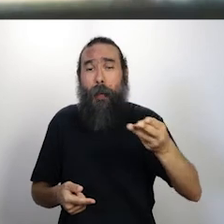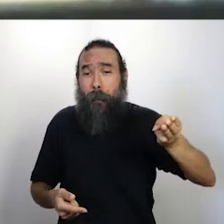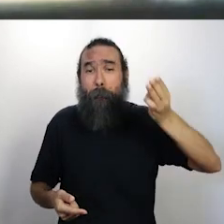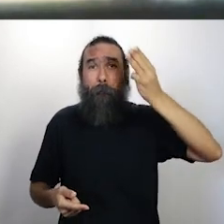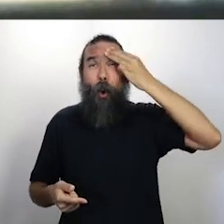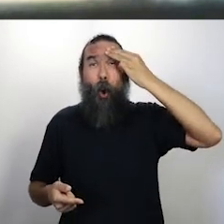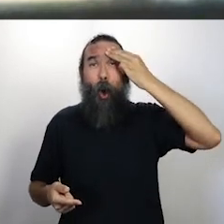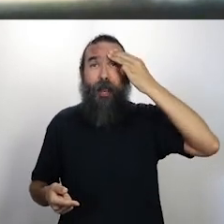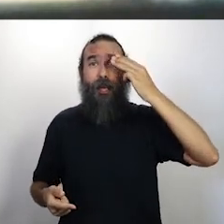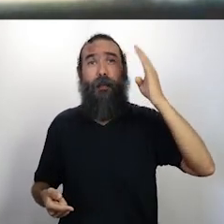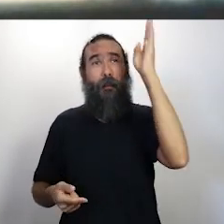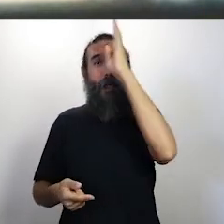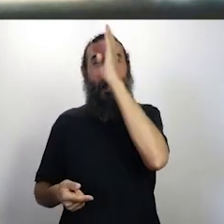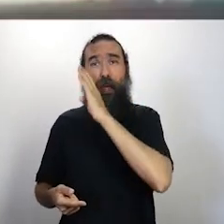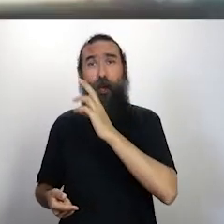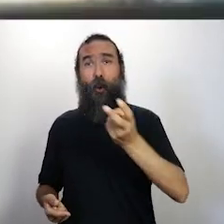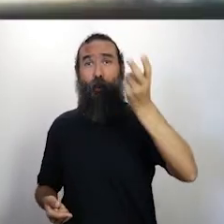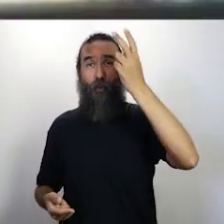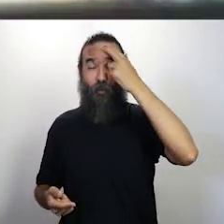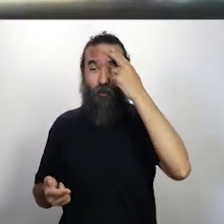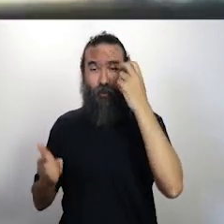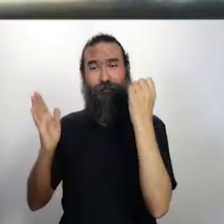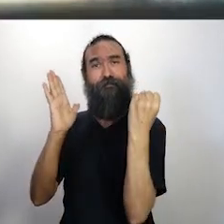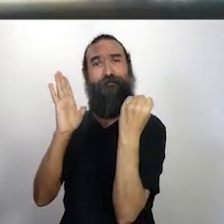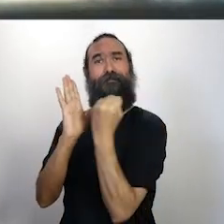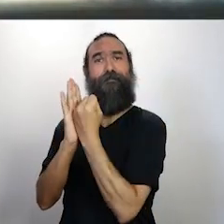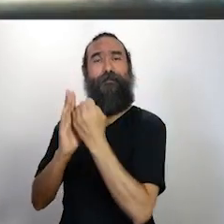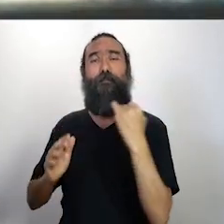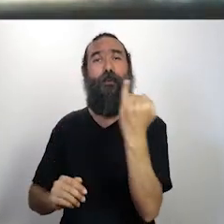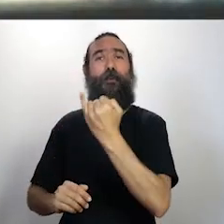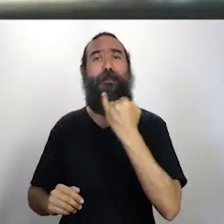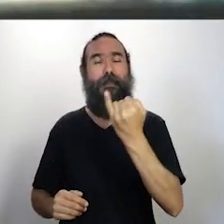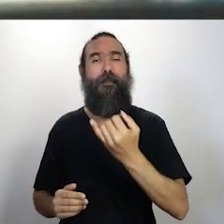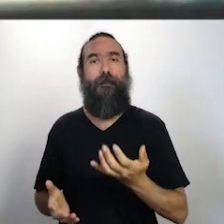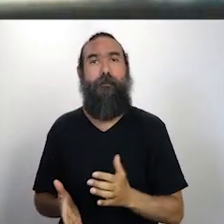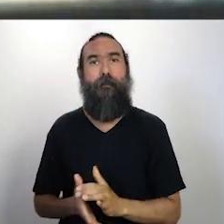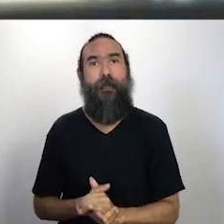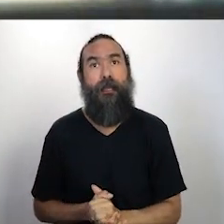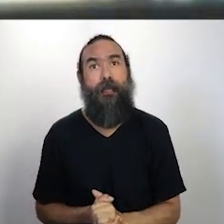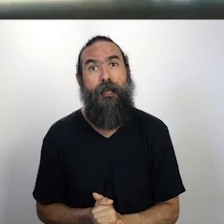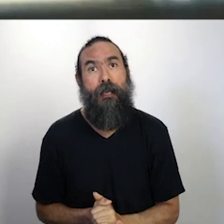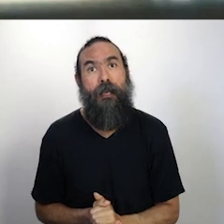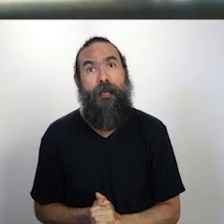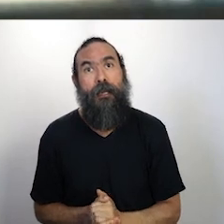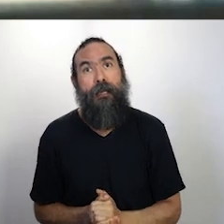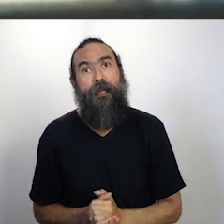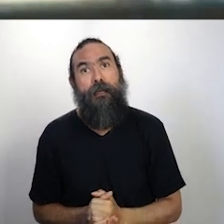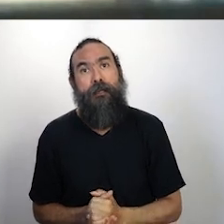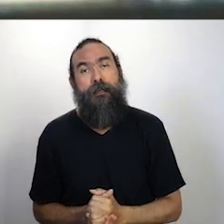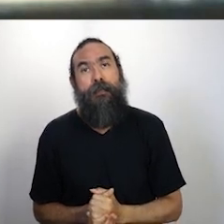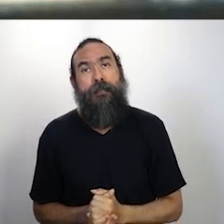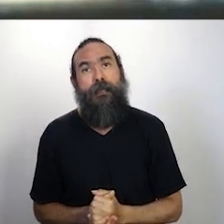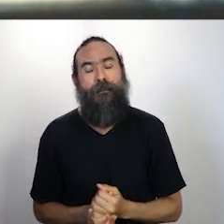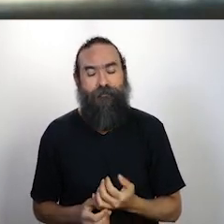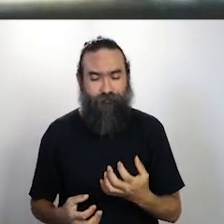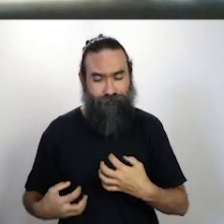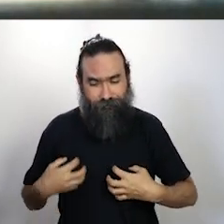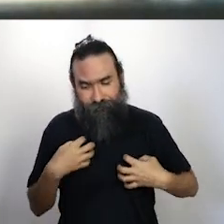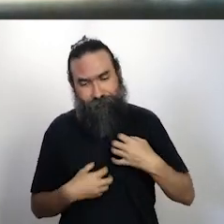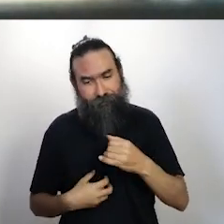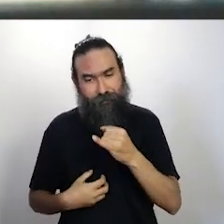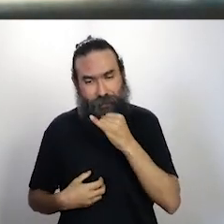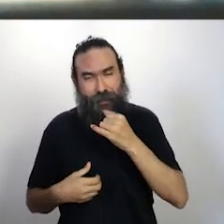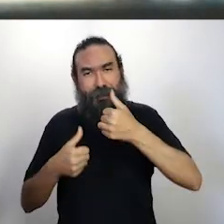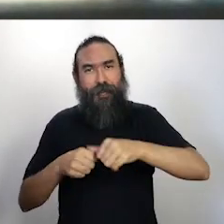cultural não vai ser possível porque a gente sabe a situação das instituições brasileiras o que é absolutamente triste e